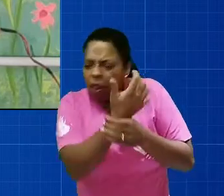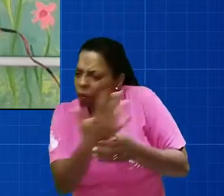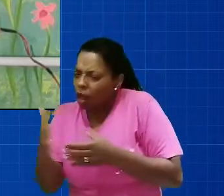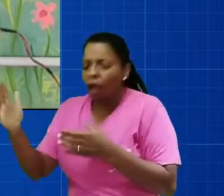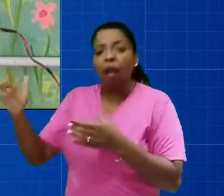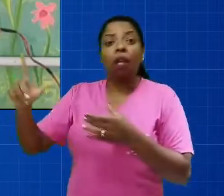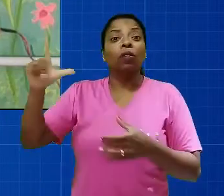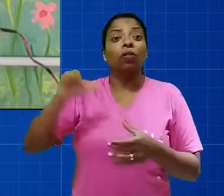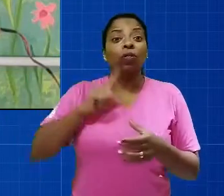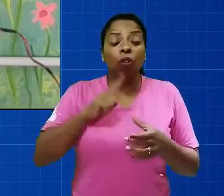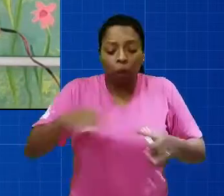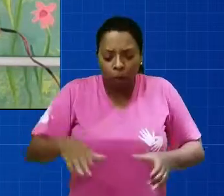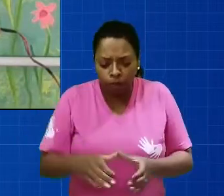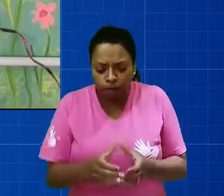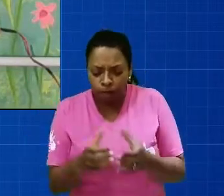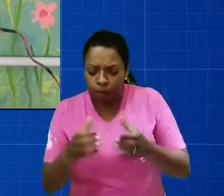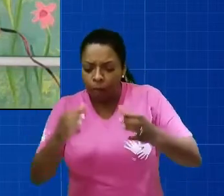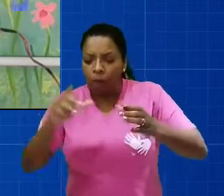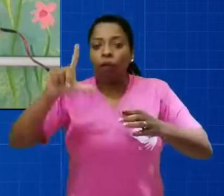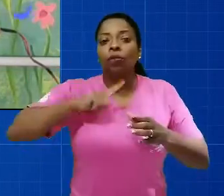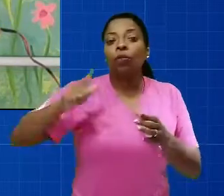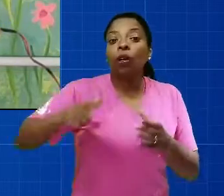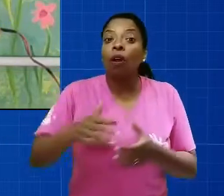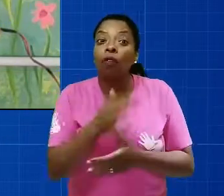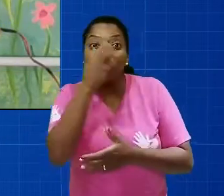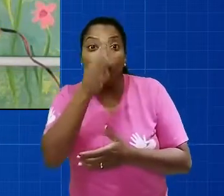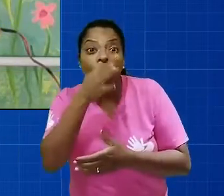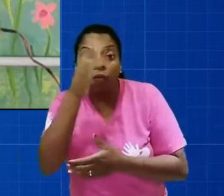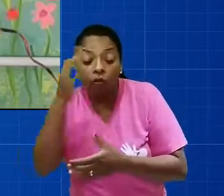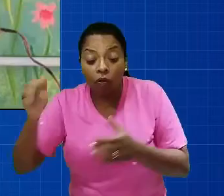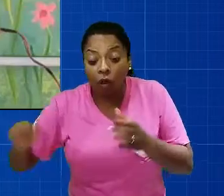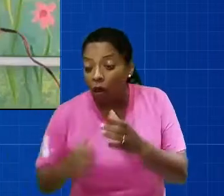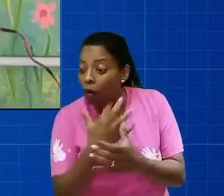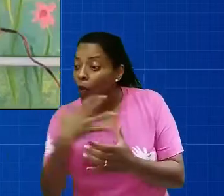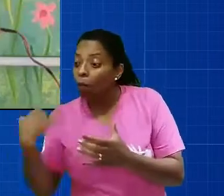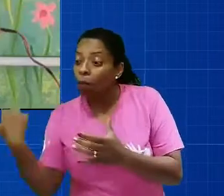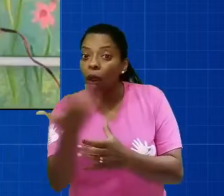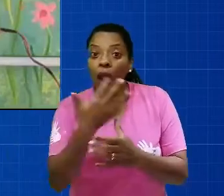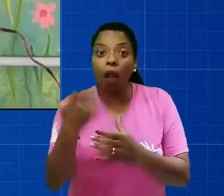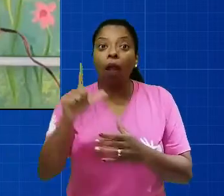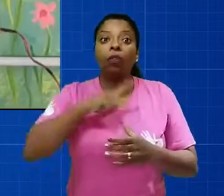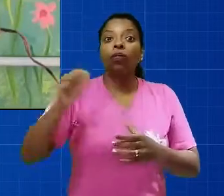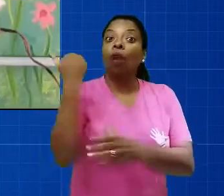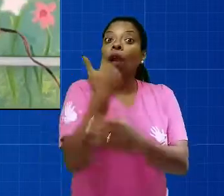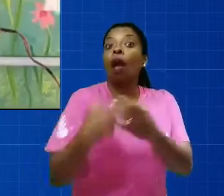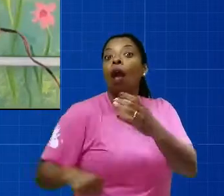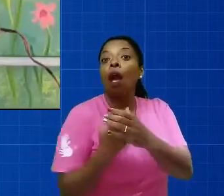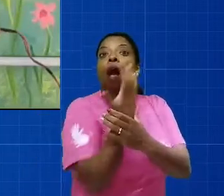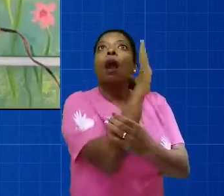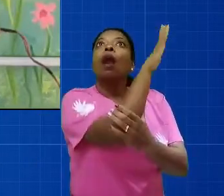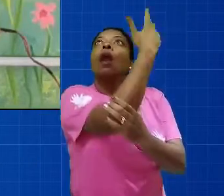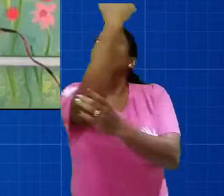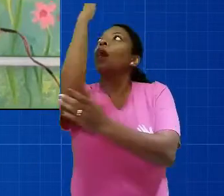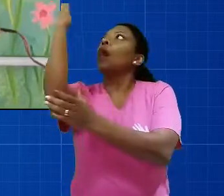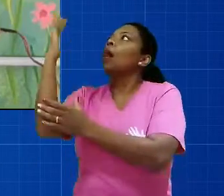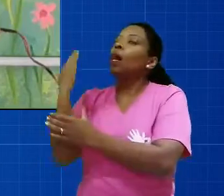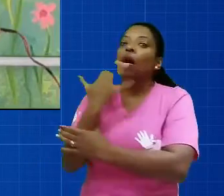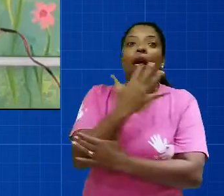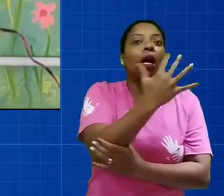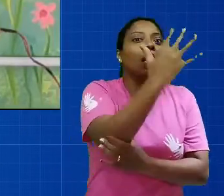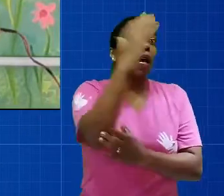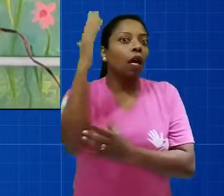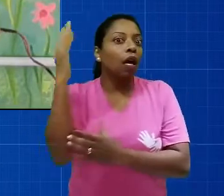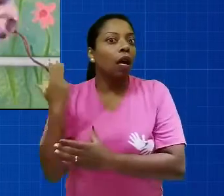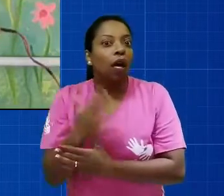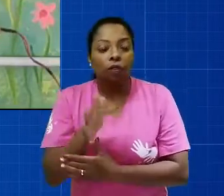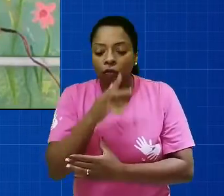Sementes se transformavam em caules, caules se transformavam em folhas, folhas se transformavam em pétalas e pétalas se transformavam em